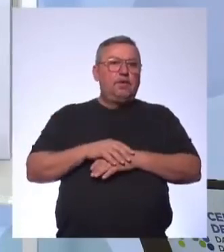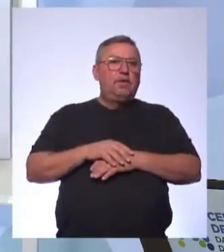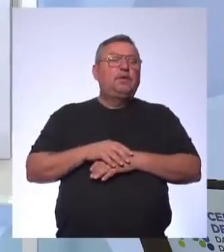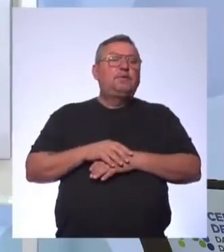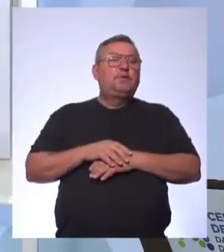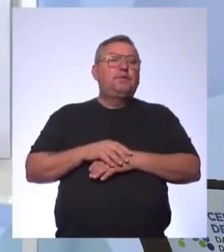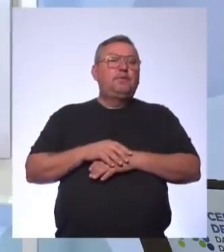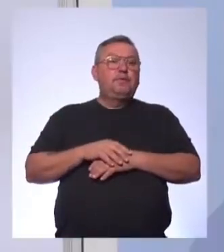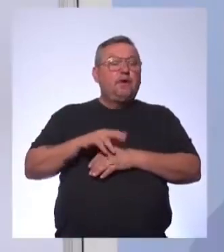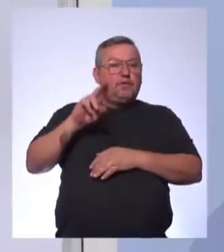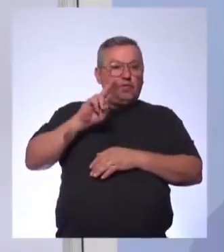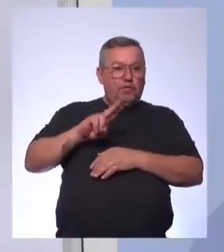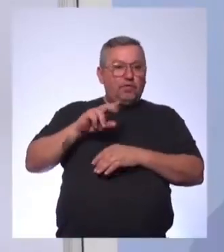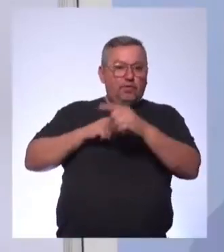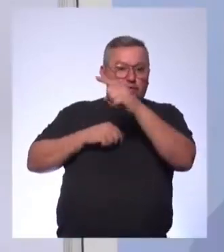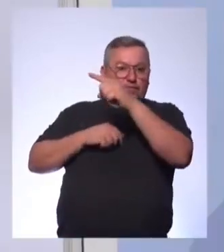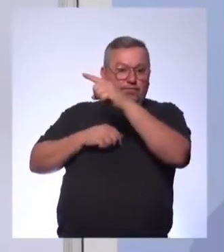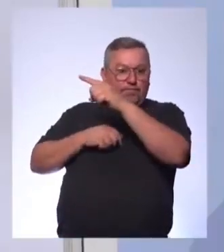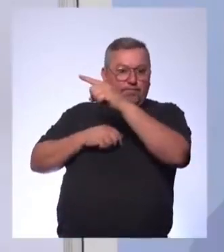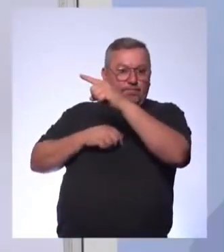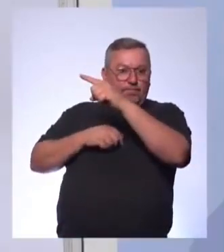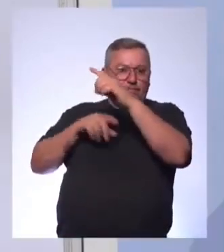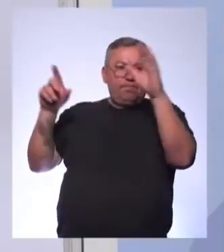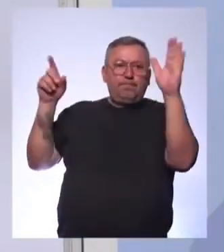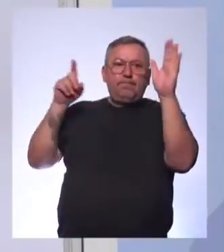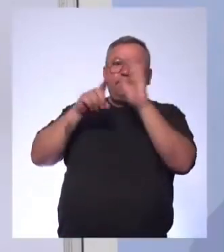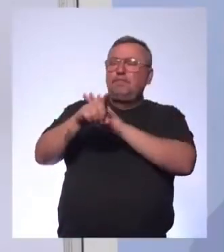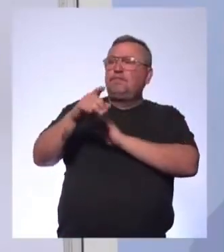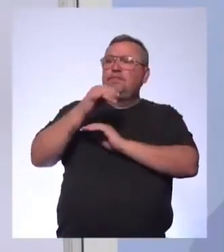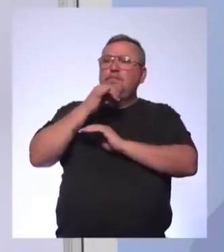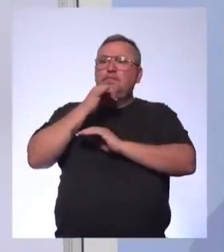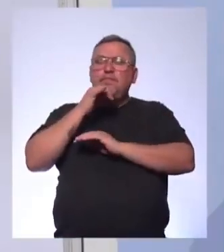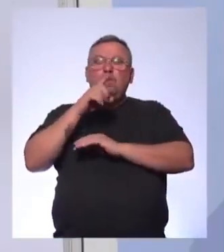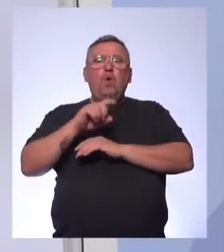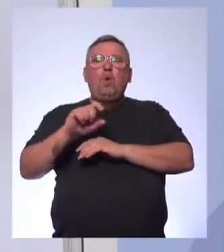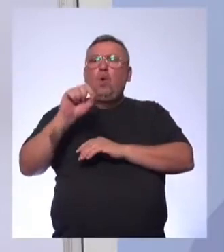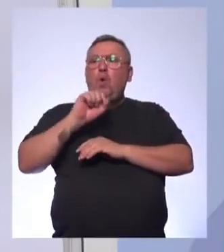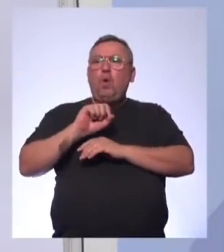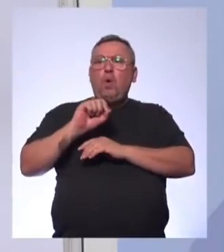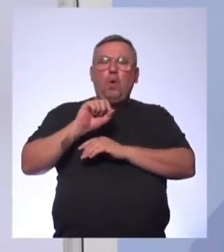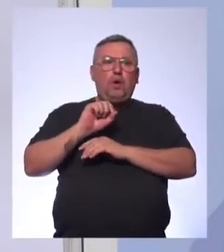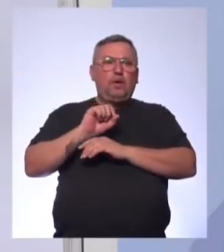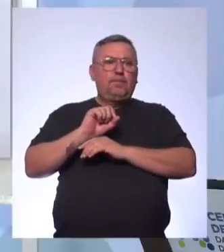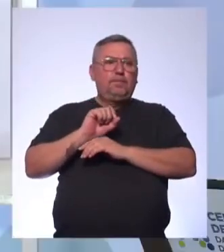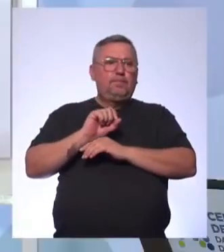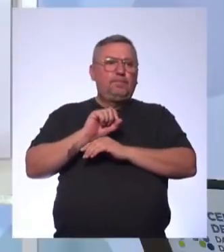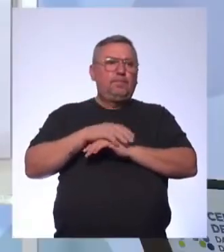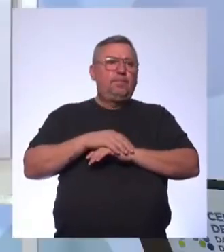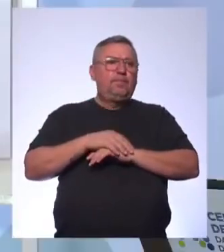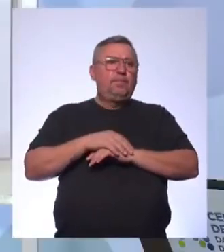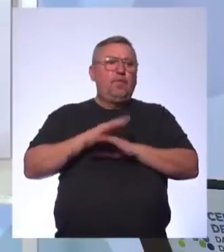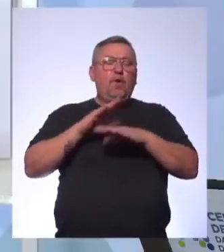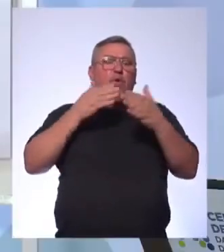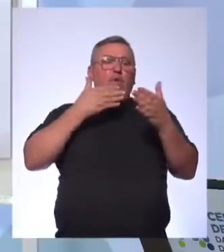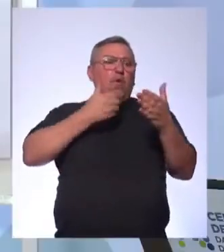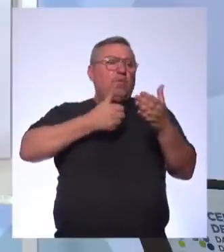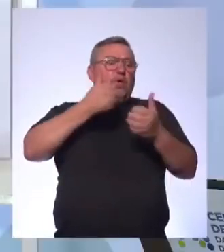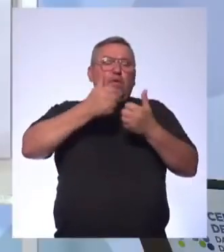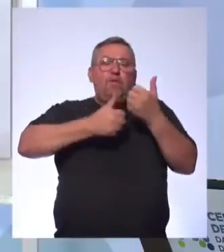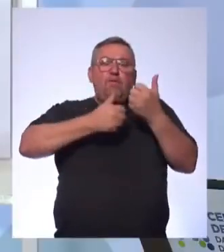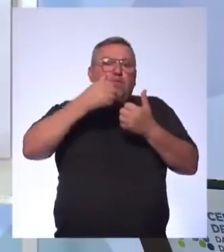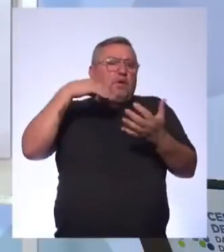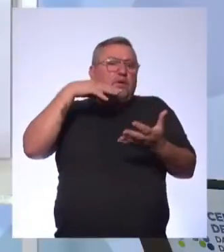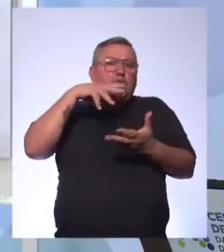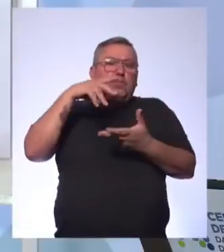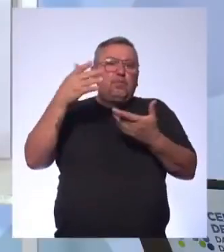I think, tá? Então, se eu perguntar para vocês, what is the best soccer player in the world? Qual é o melhor jogador de futebol,